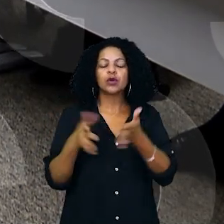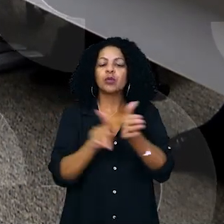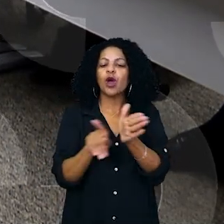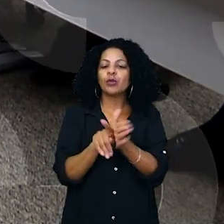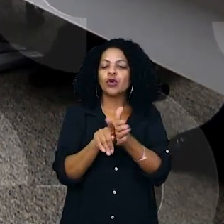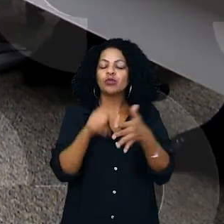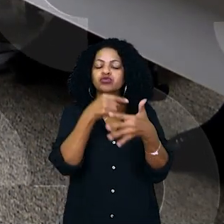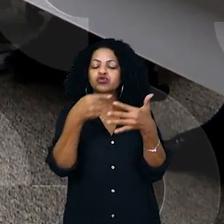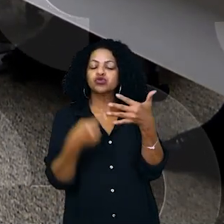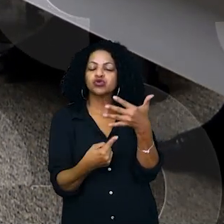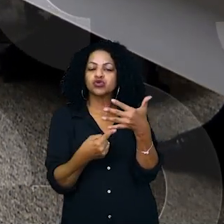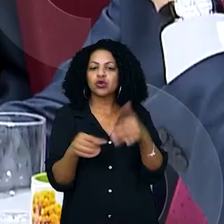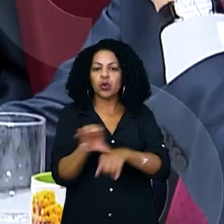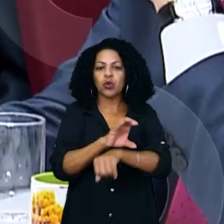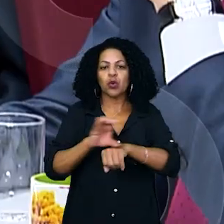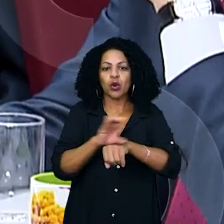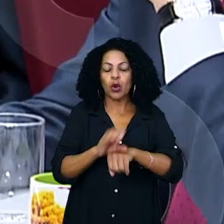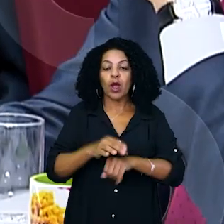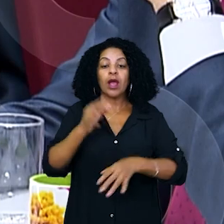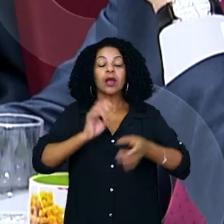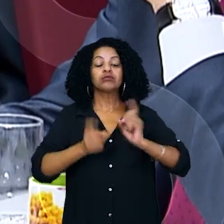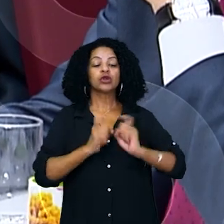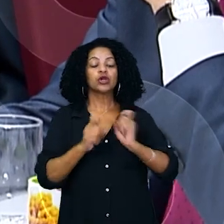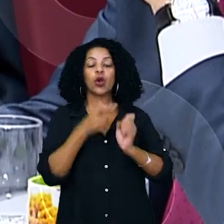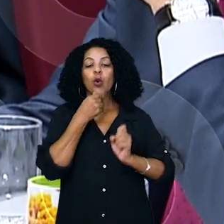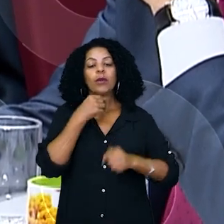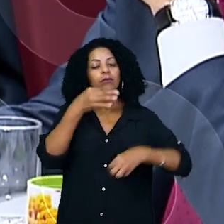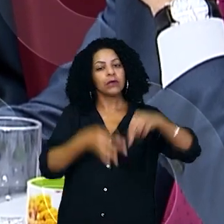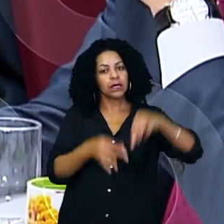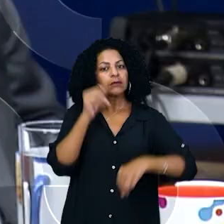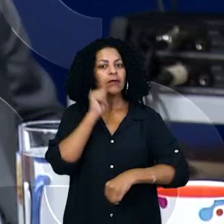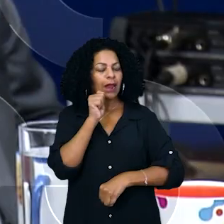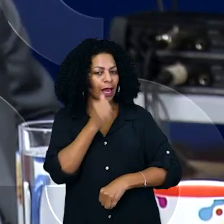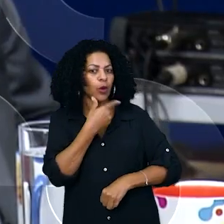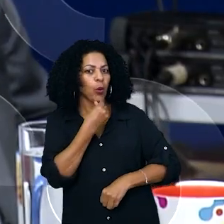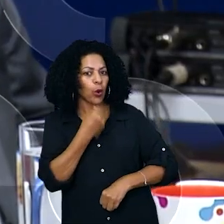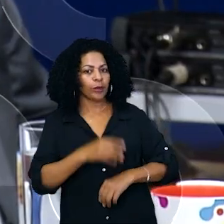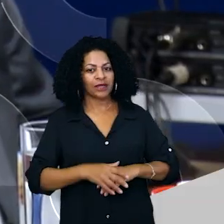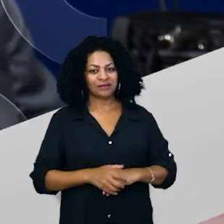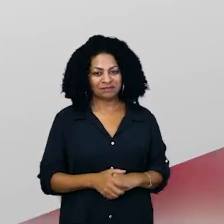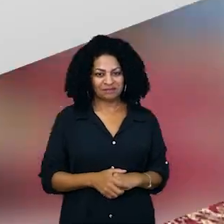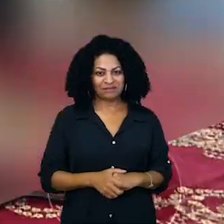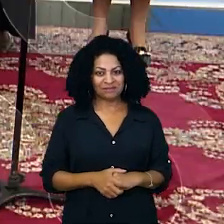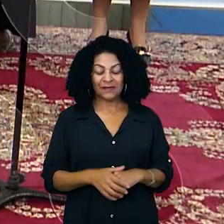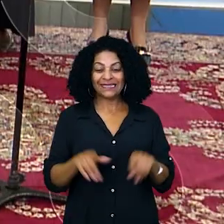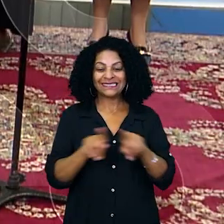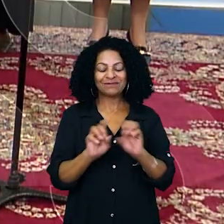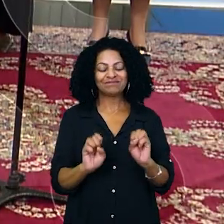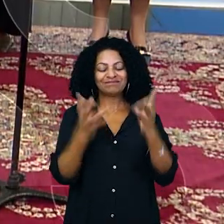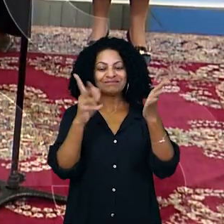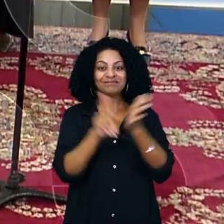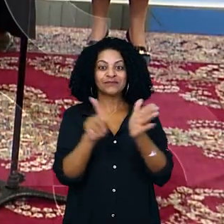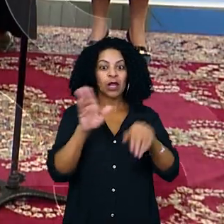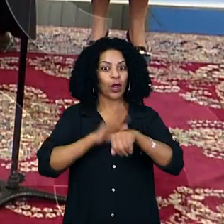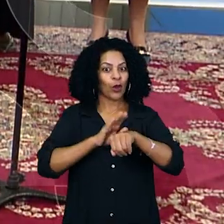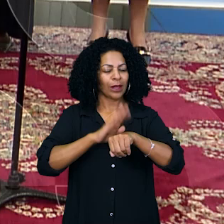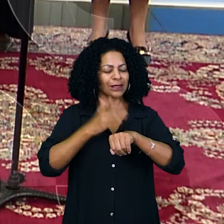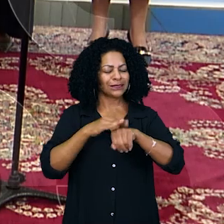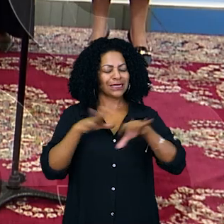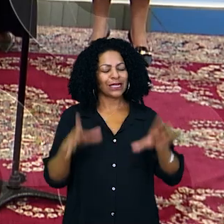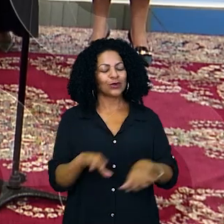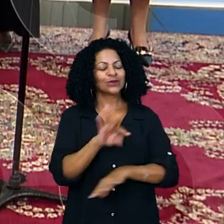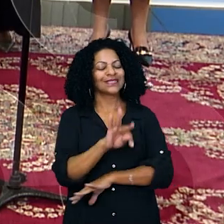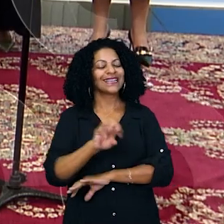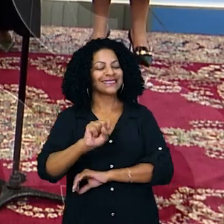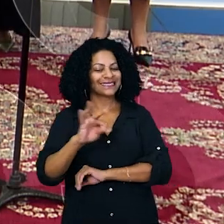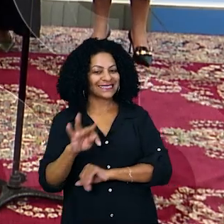e aspectos constitucionais. A reunião foi destinada a ministras e ministros da Corte. Em cerimônia